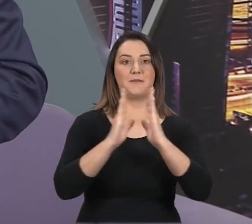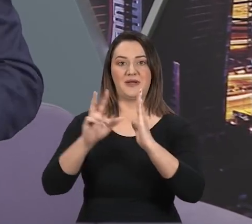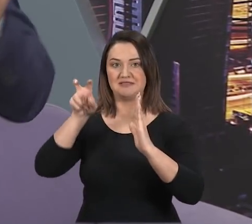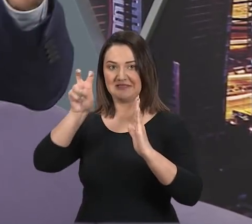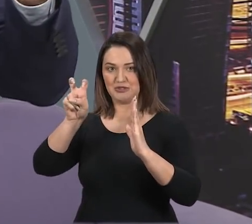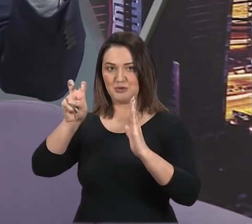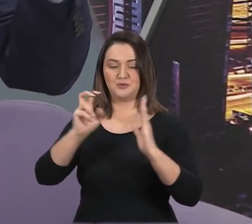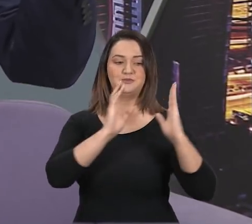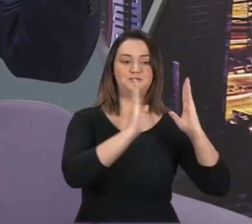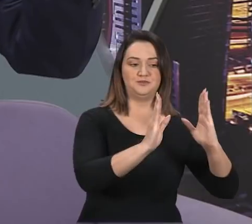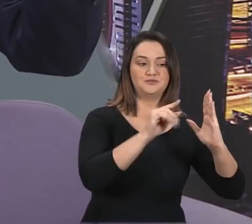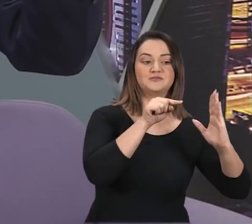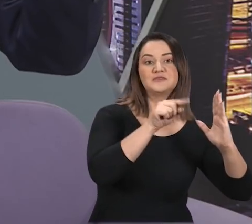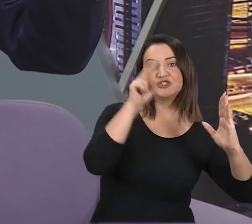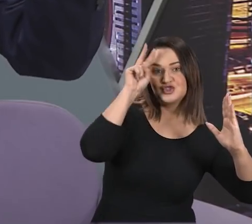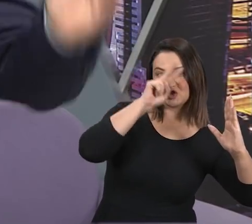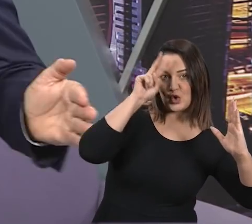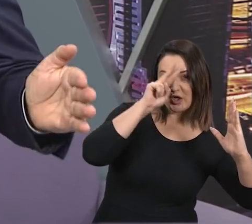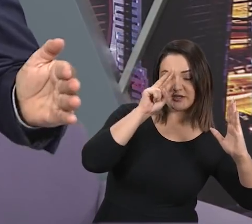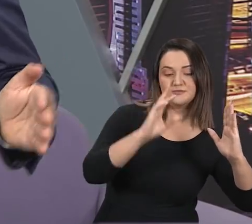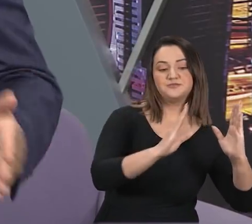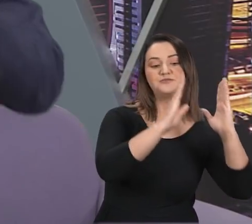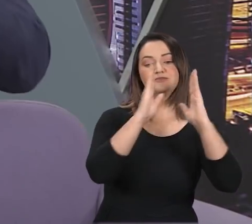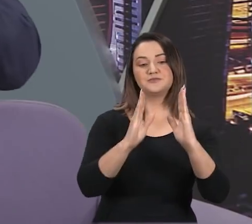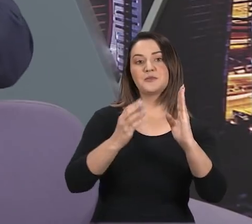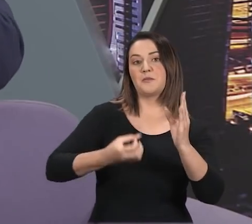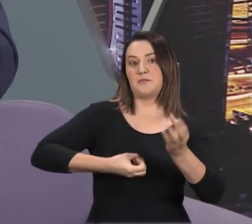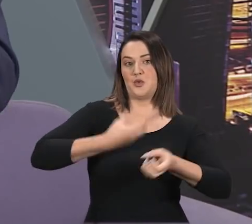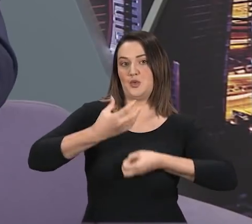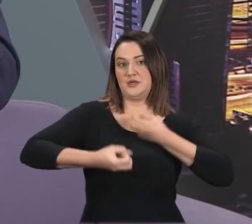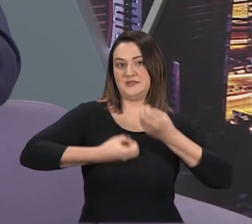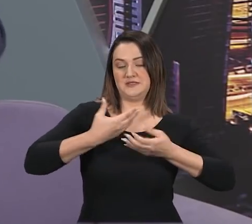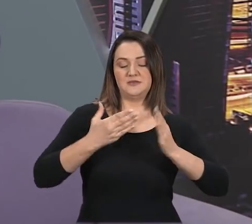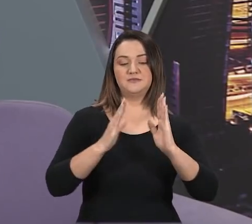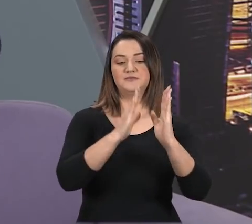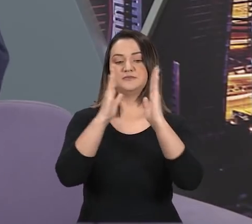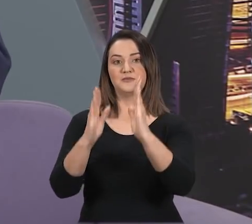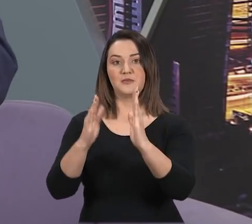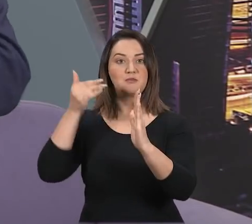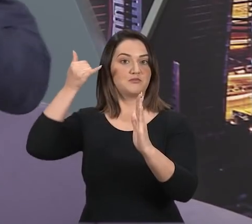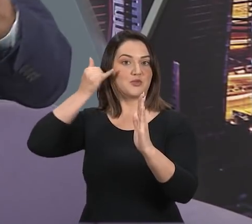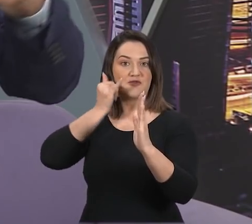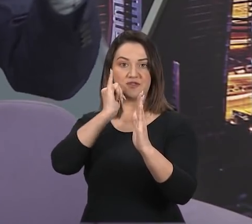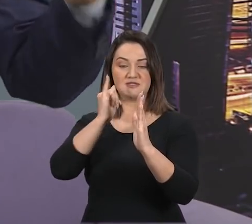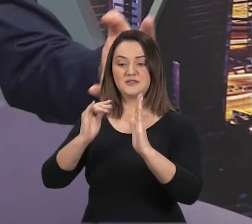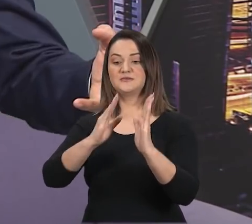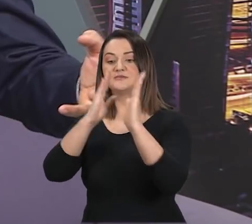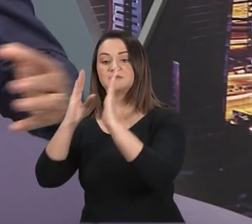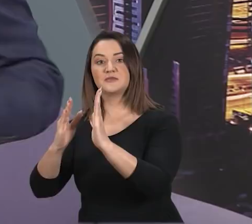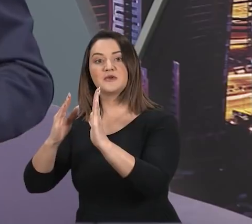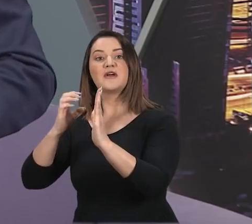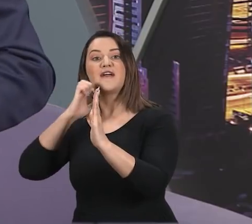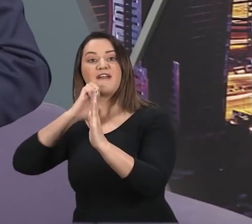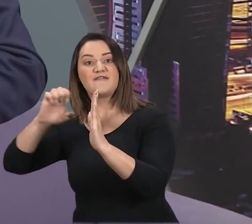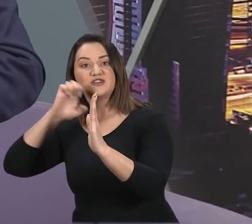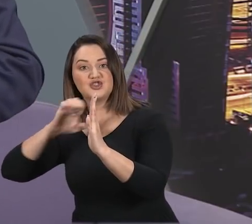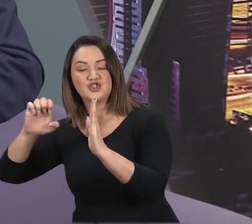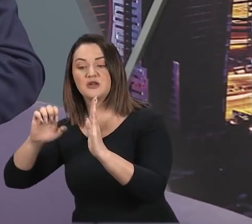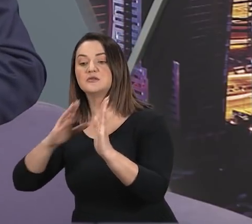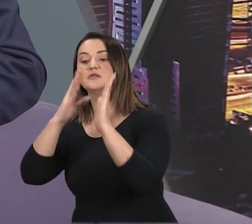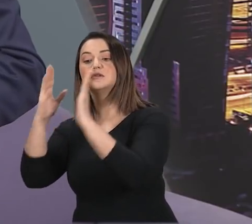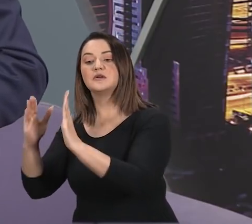subdivisões. Tem a primeira parte chamada História, a segunda Poesia, a terceira Profecia, a quarta Evangelhos e a